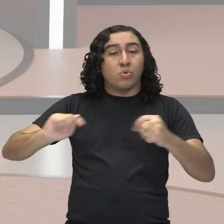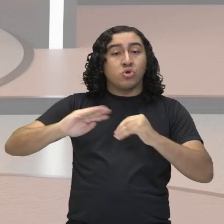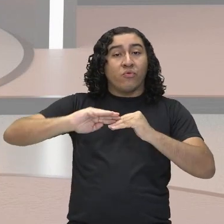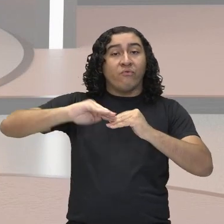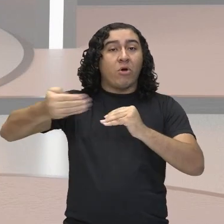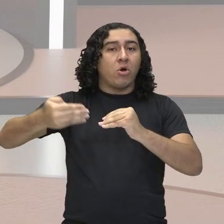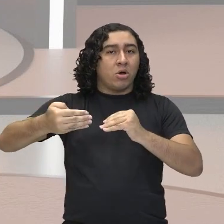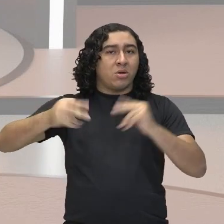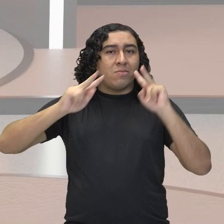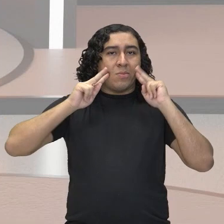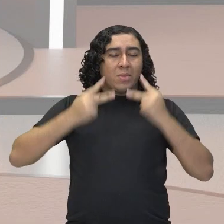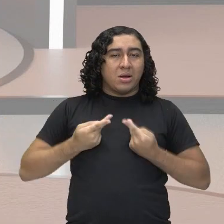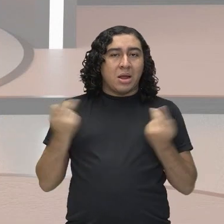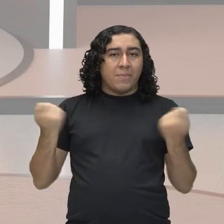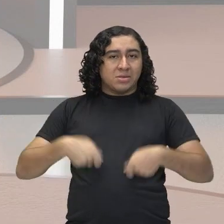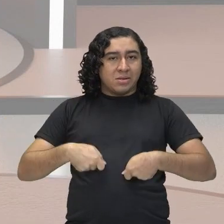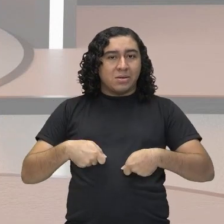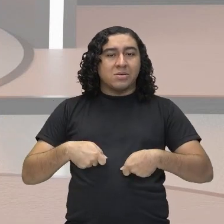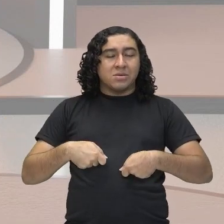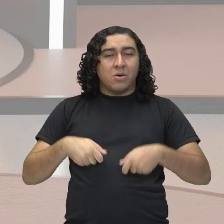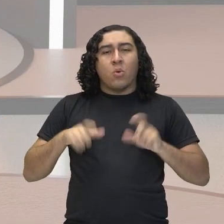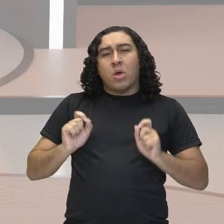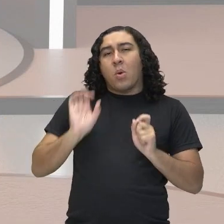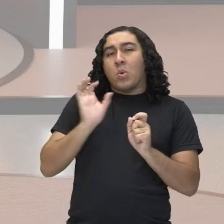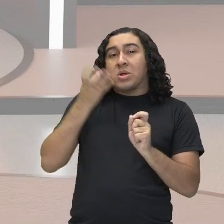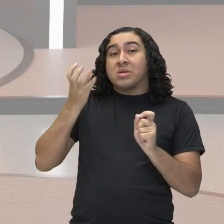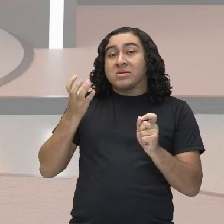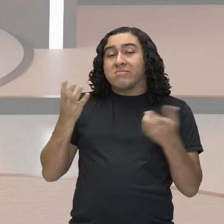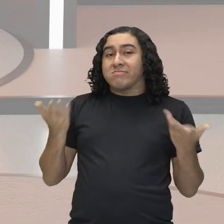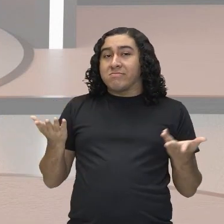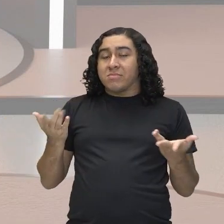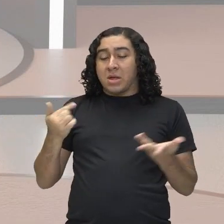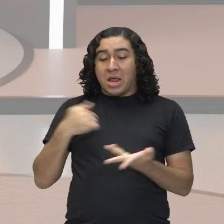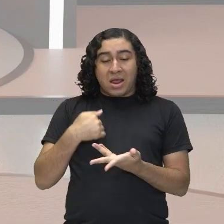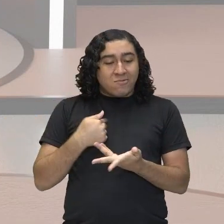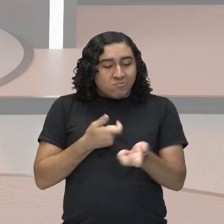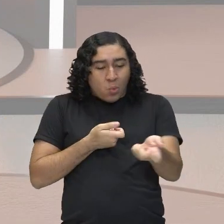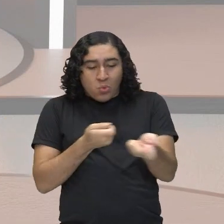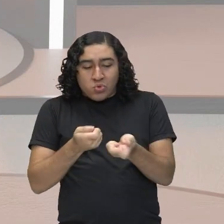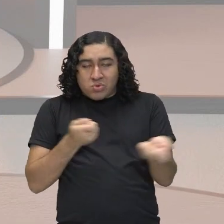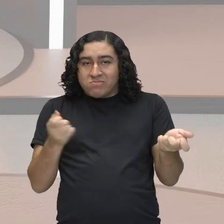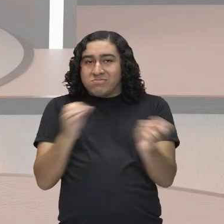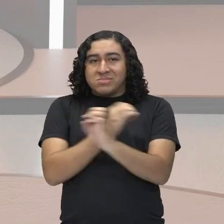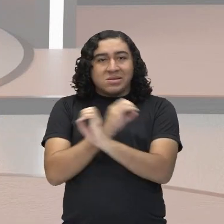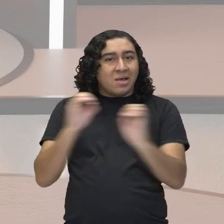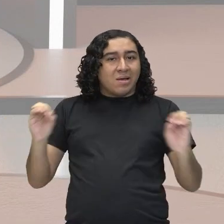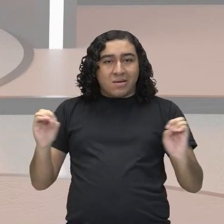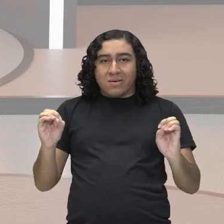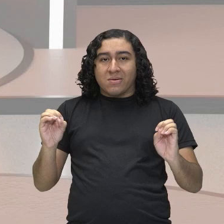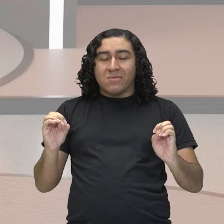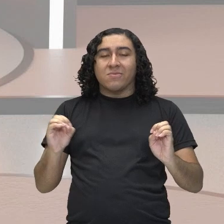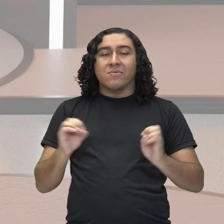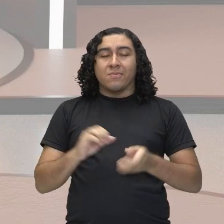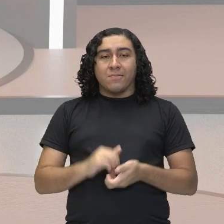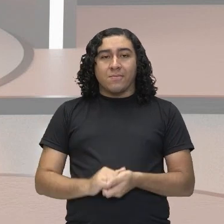externas. E aí o que acontece? Eu não controlo aquilo que é externo, não